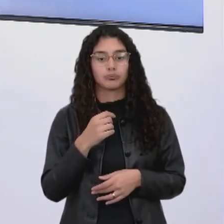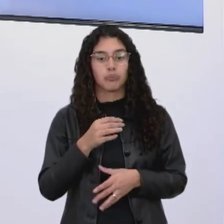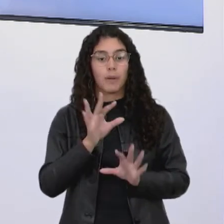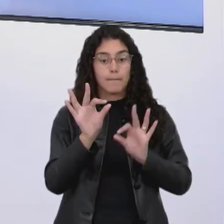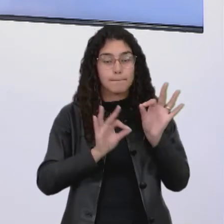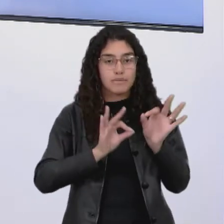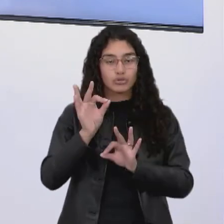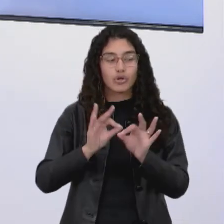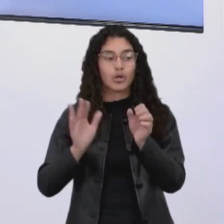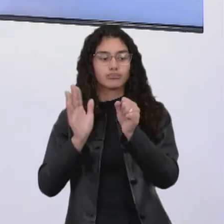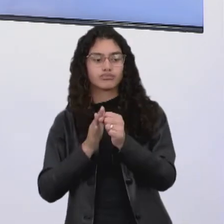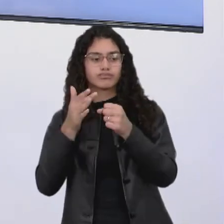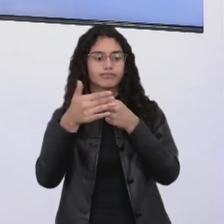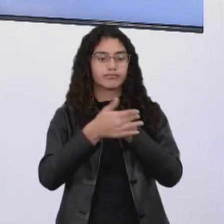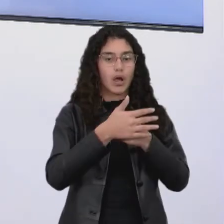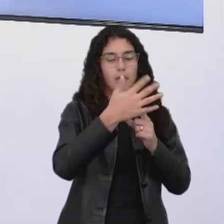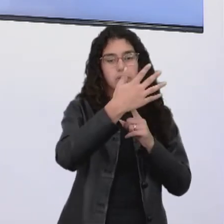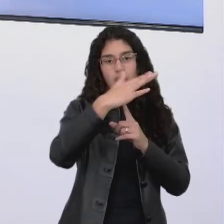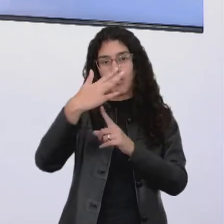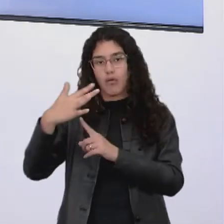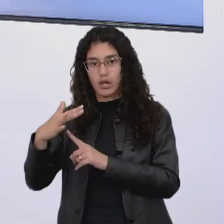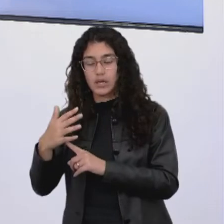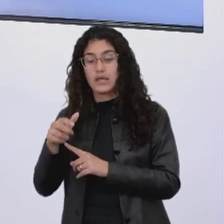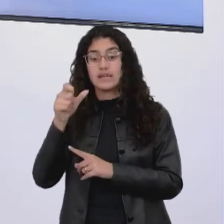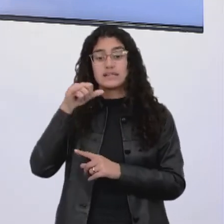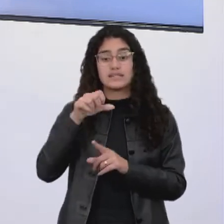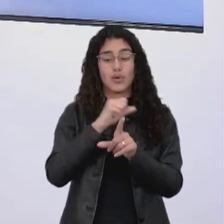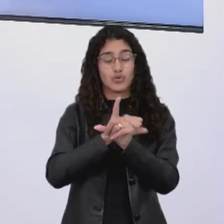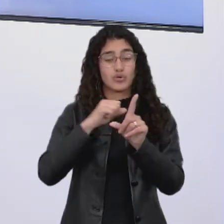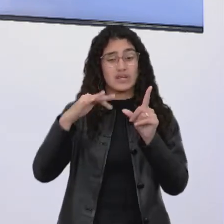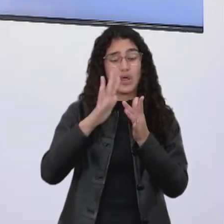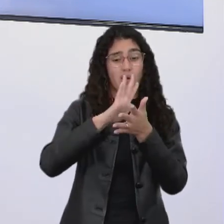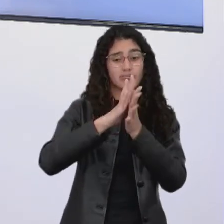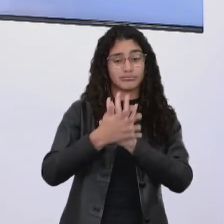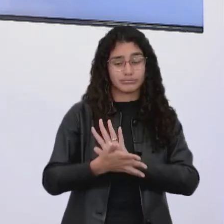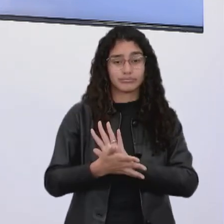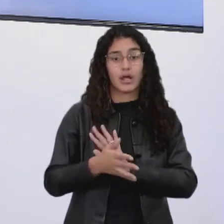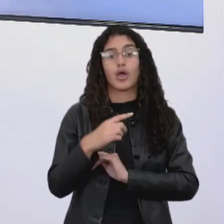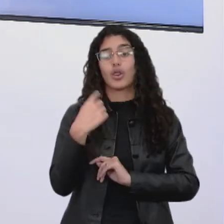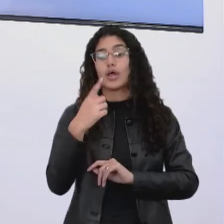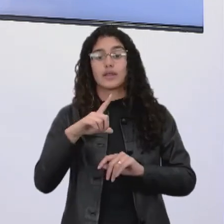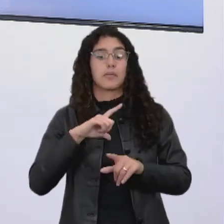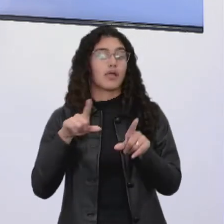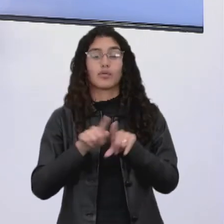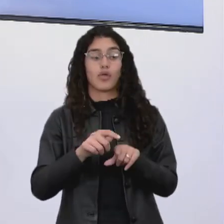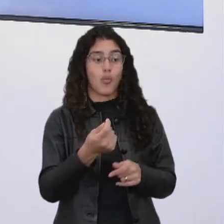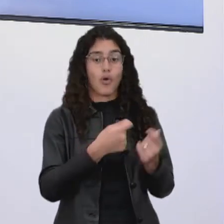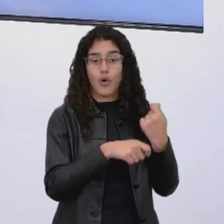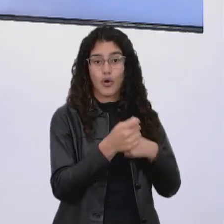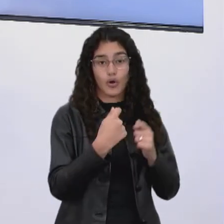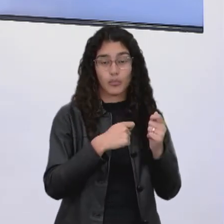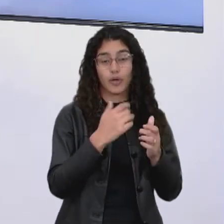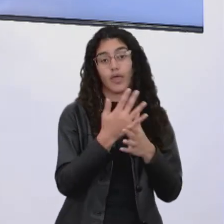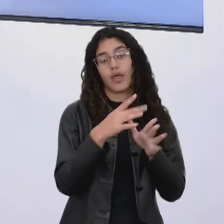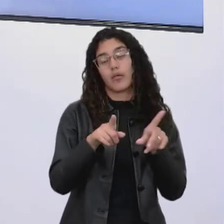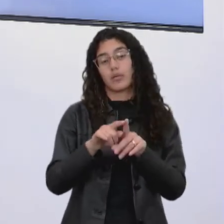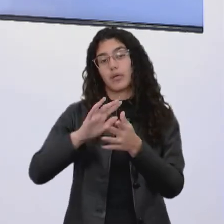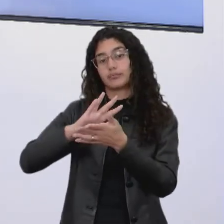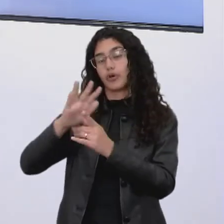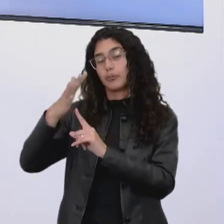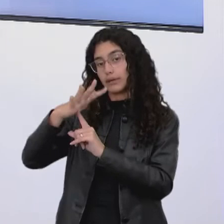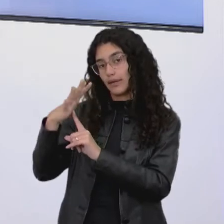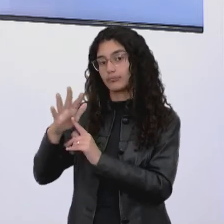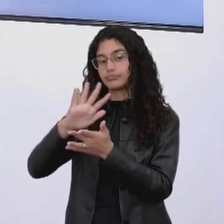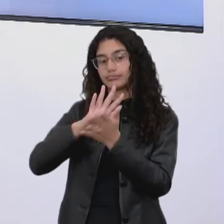projetos de proteção, enfim, à natureza. Se o social quebrar, a gente também não tem o econômico e isso quebra o ambiental. Então é